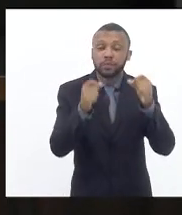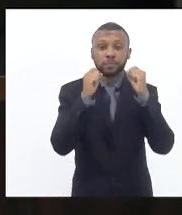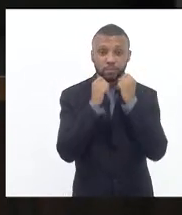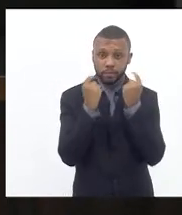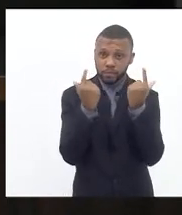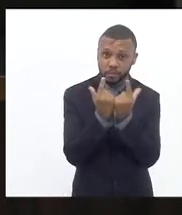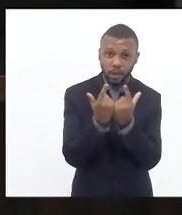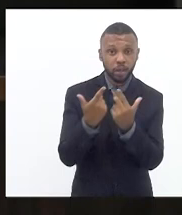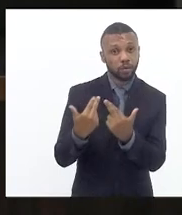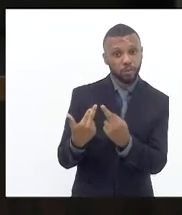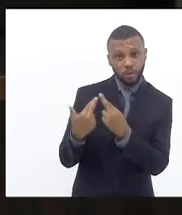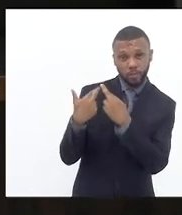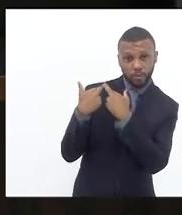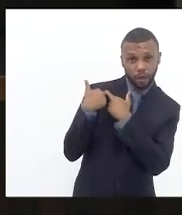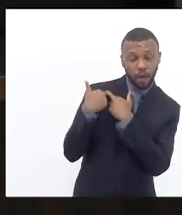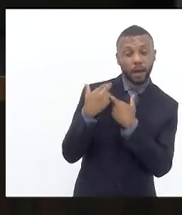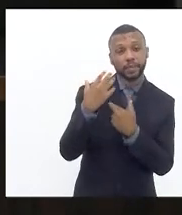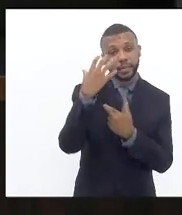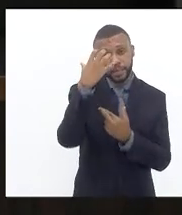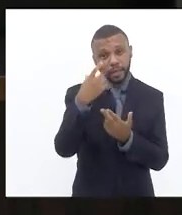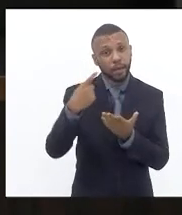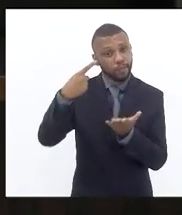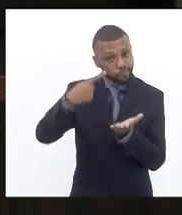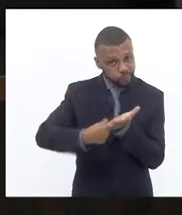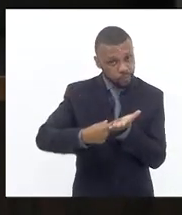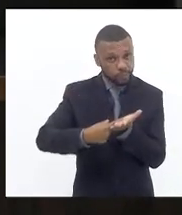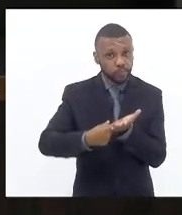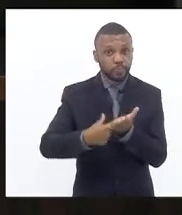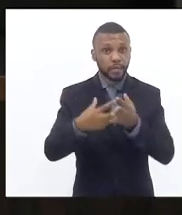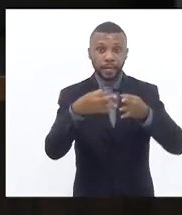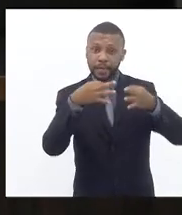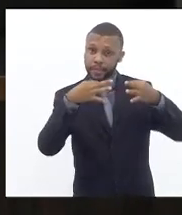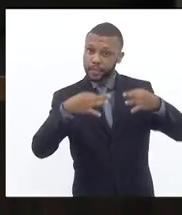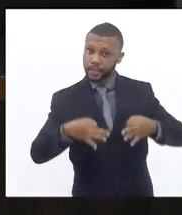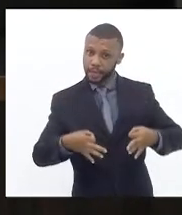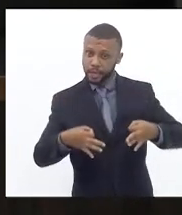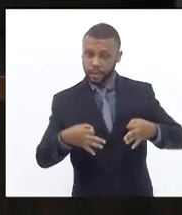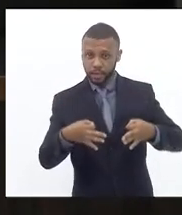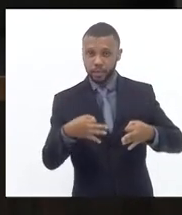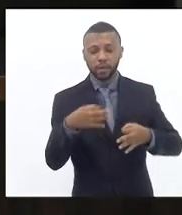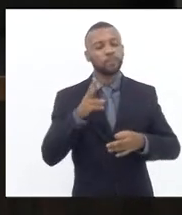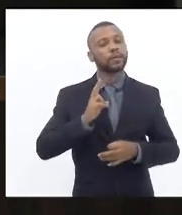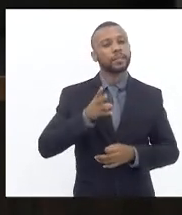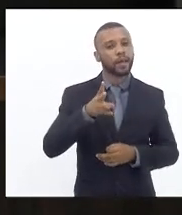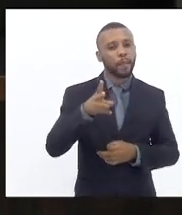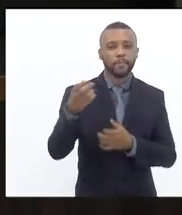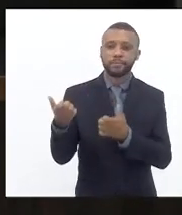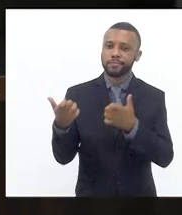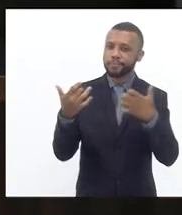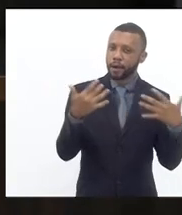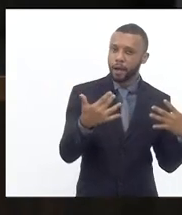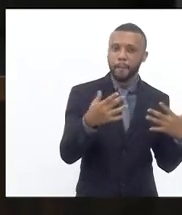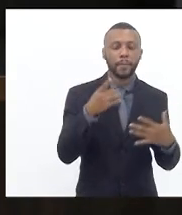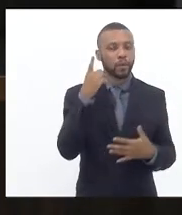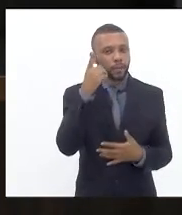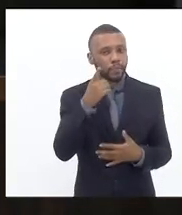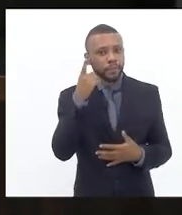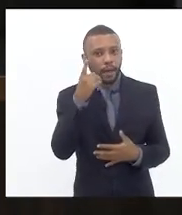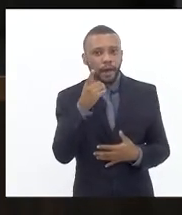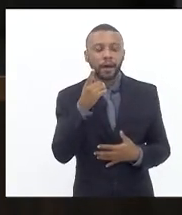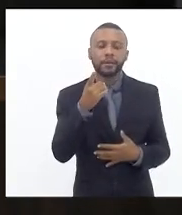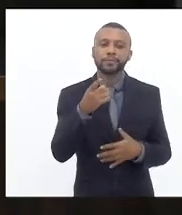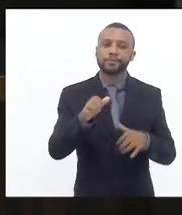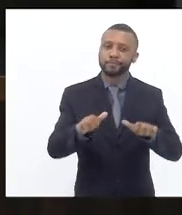casa com responsabilidade seriedade e decência como sempre foi feito pelos deputados e